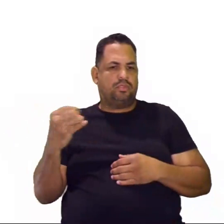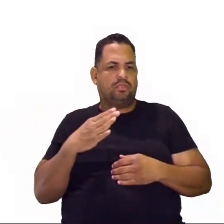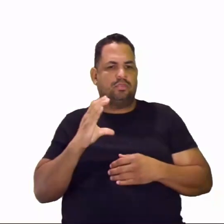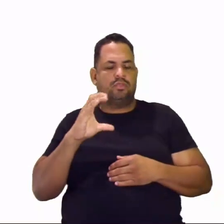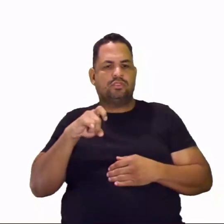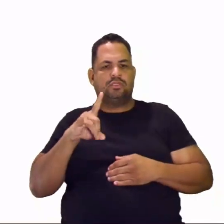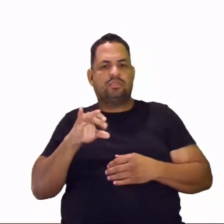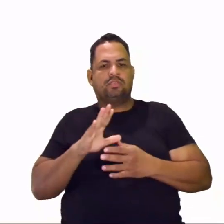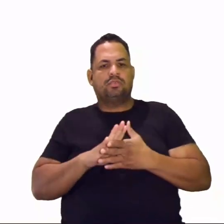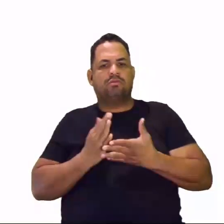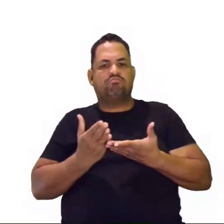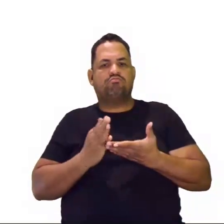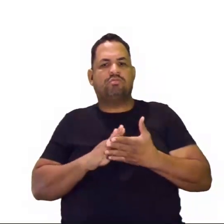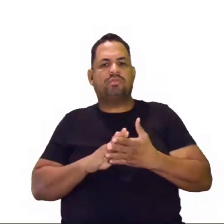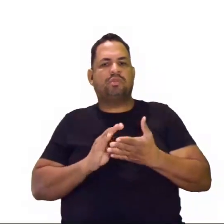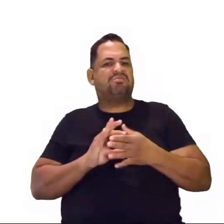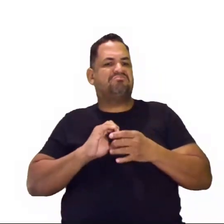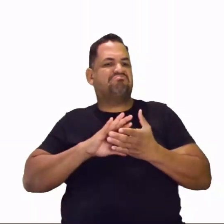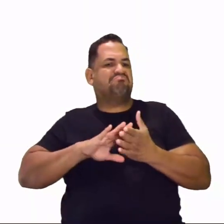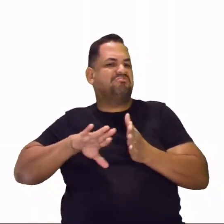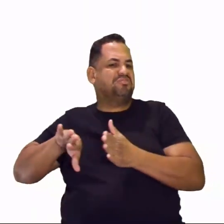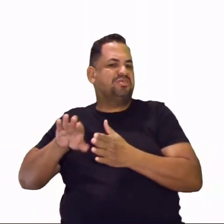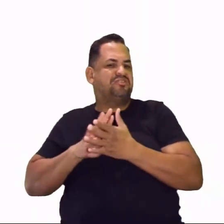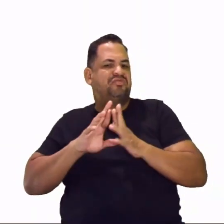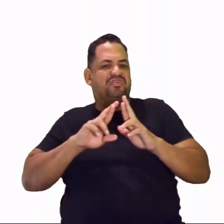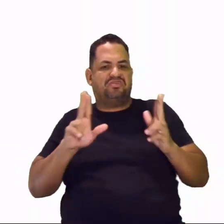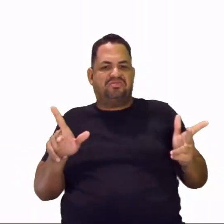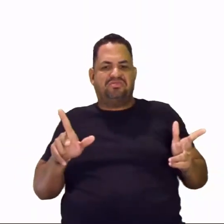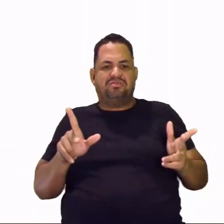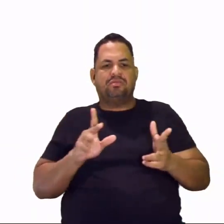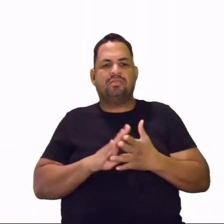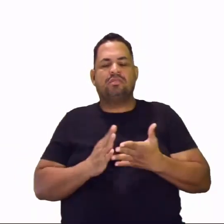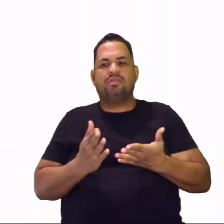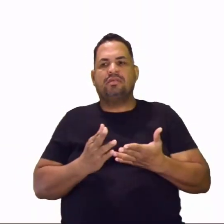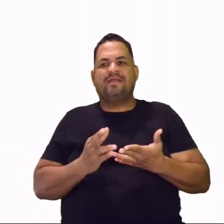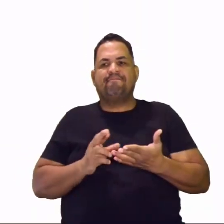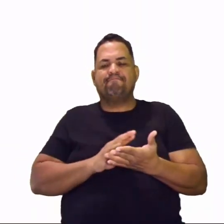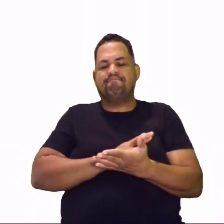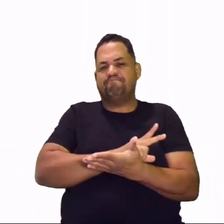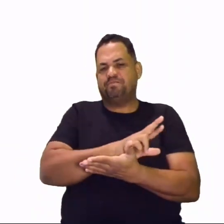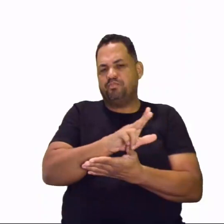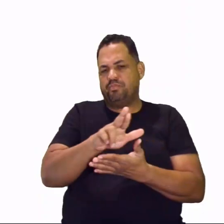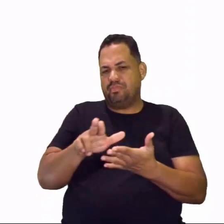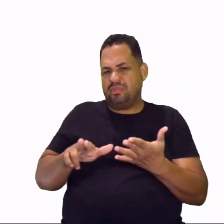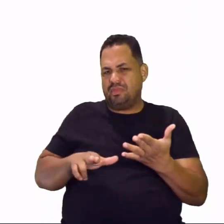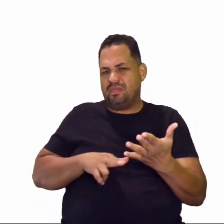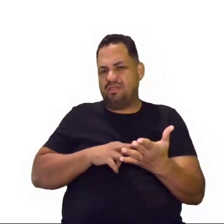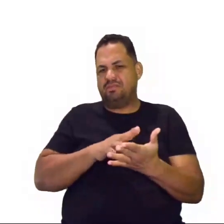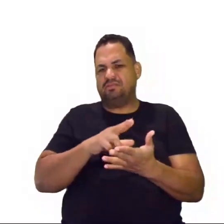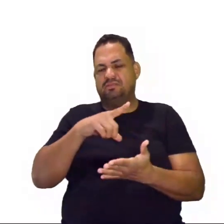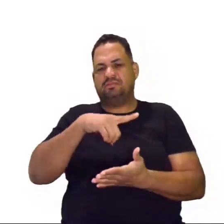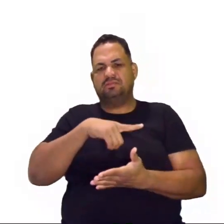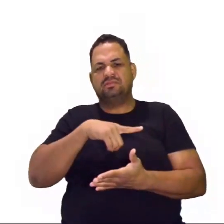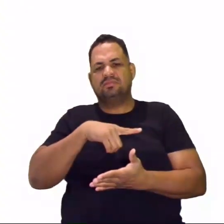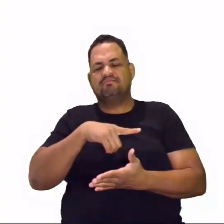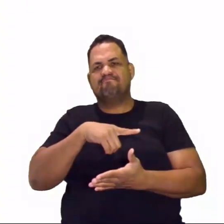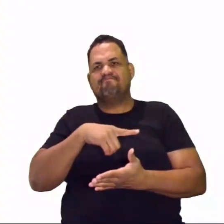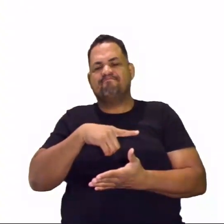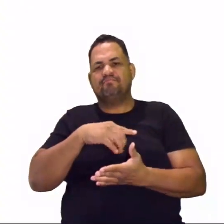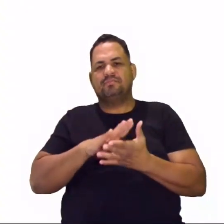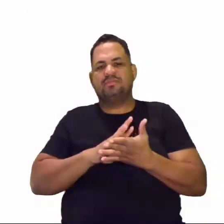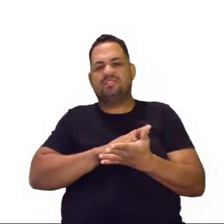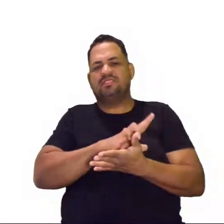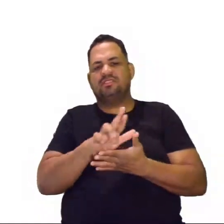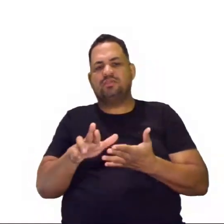ocidental generaliza e ignora todas as diferenças existentes que tem aí dentro